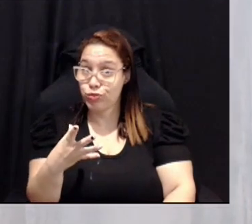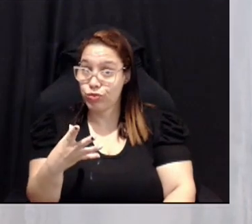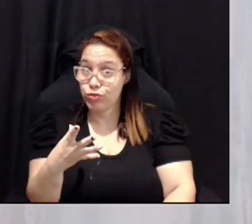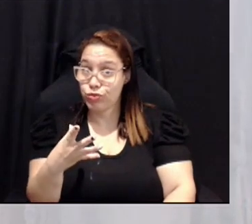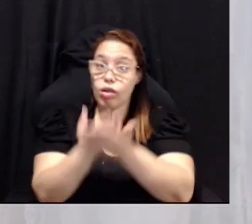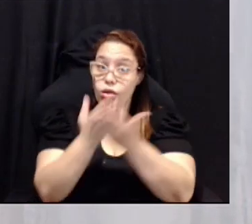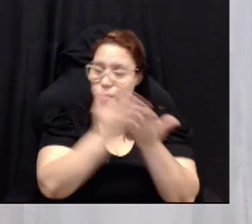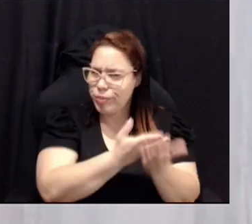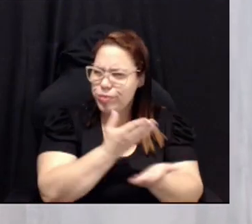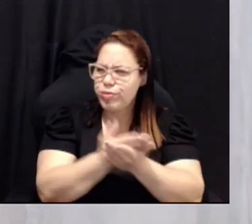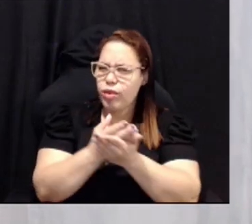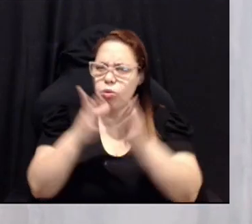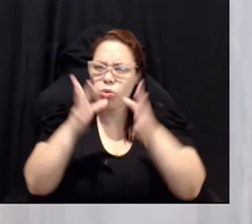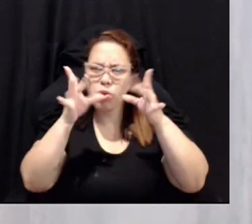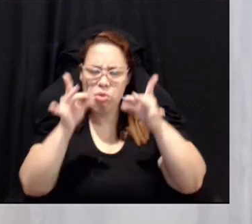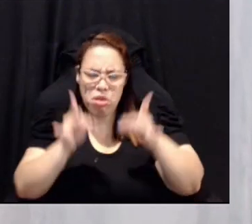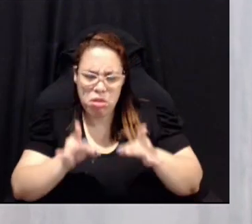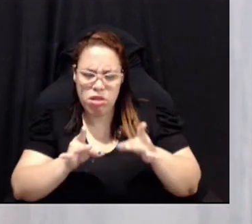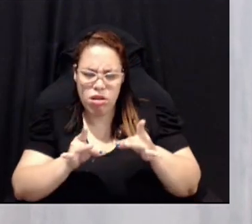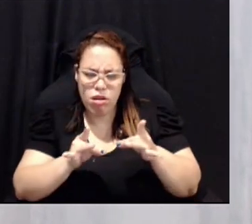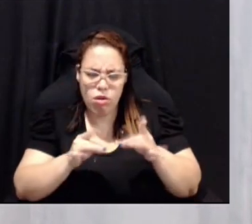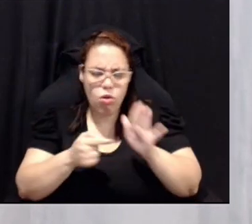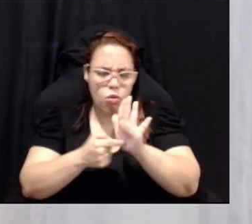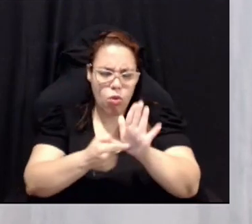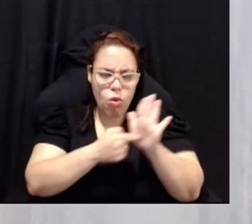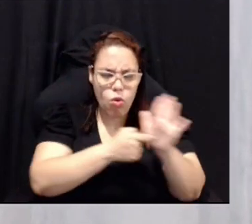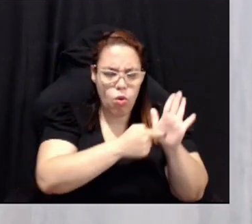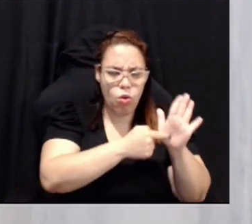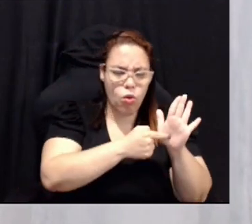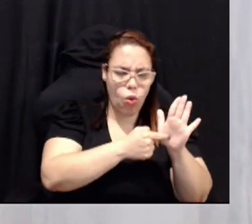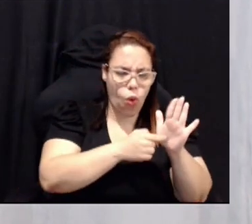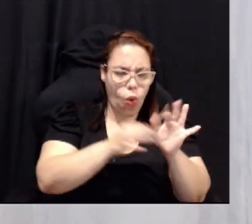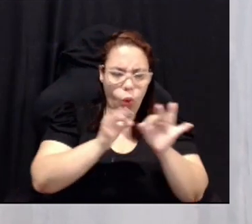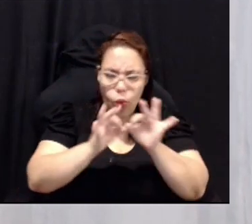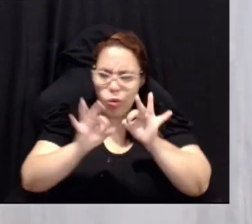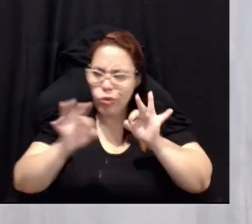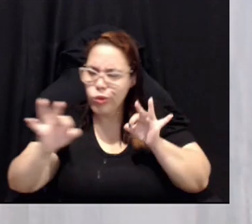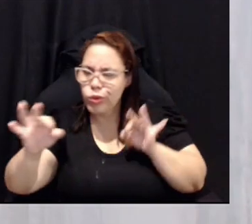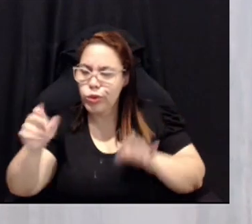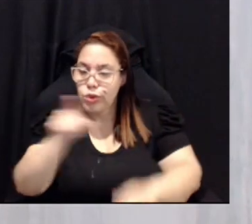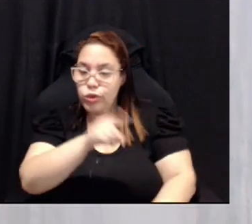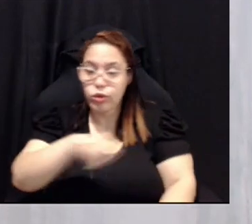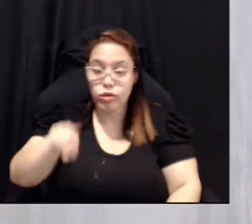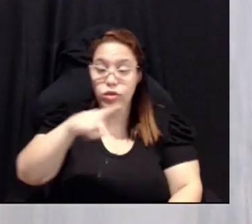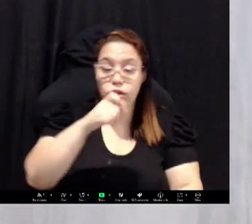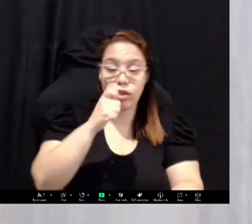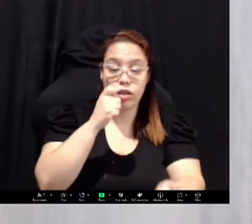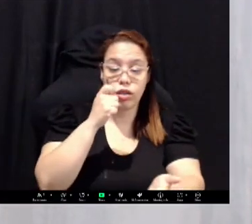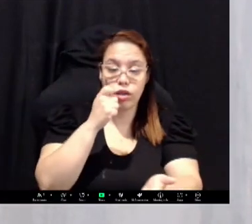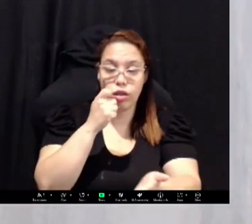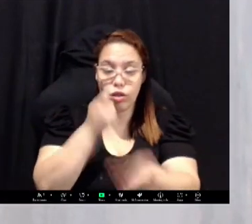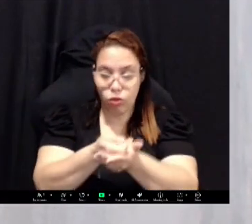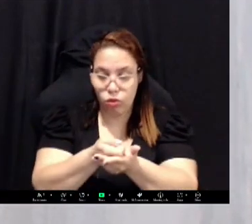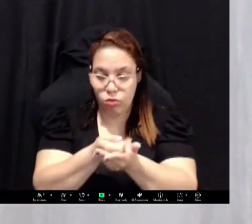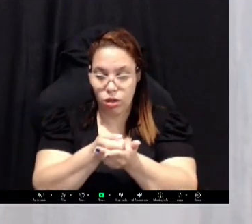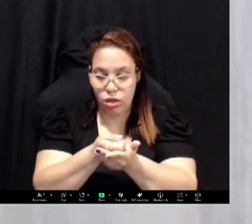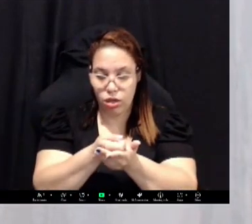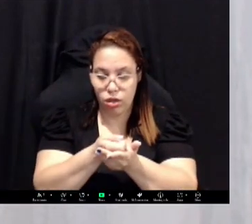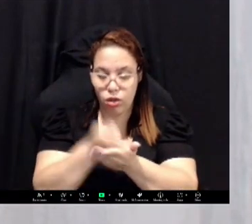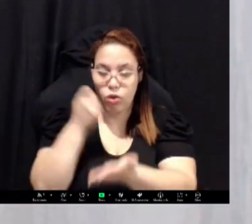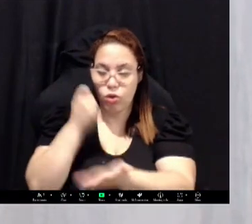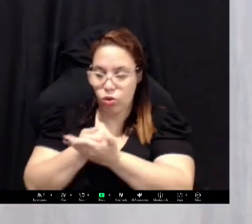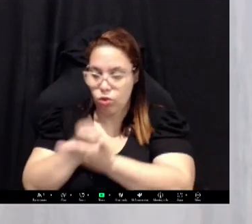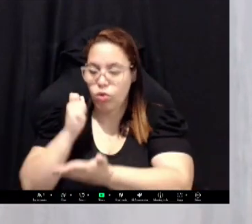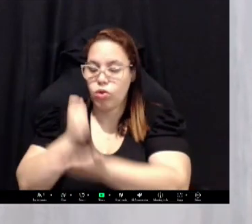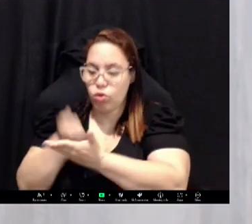muitos especialistas mostram que no longo prazo, aquelas pessoas que compraram, né, foram comprando ações e